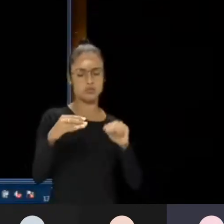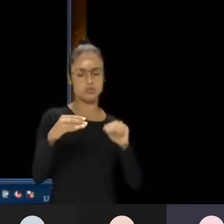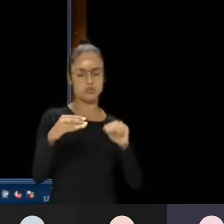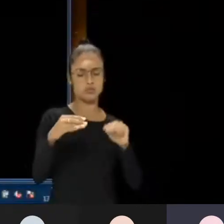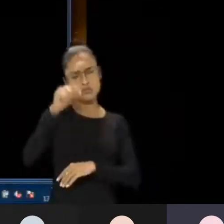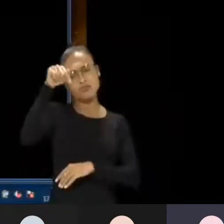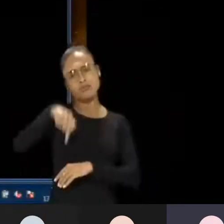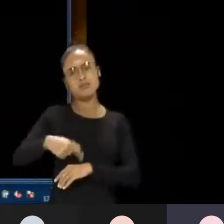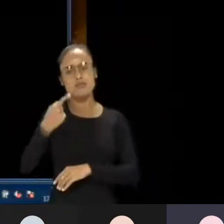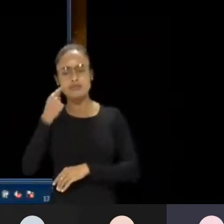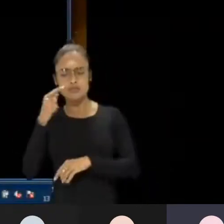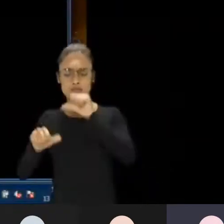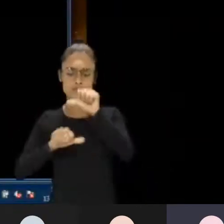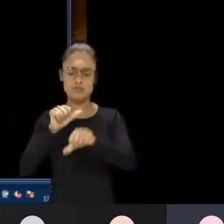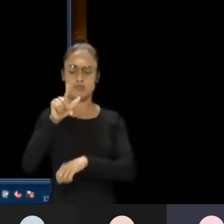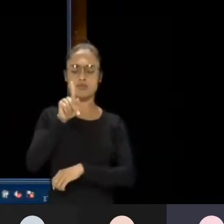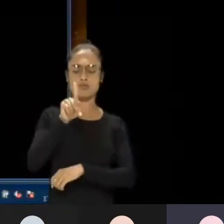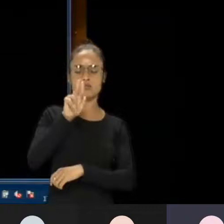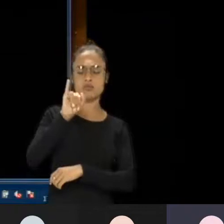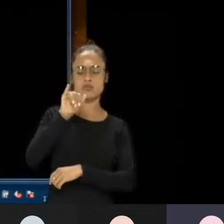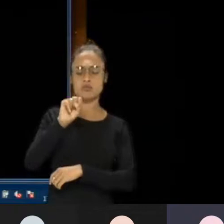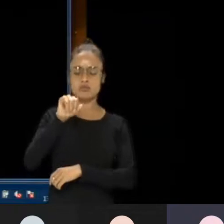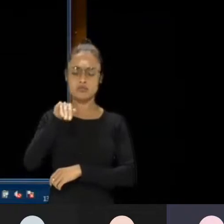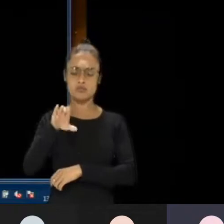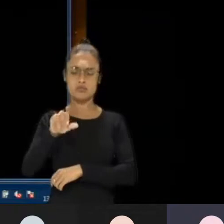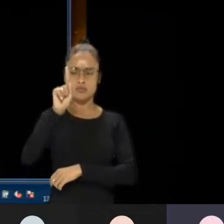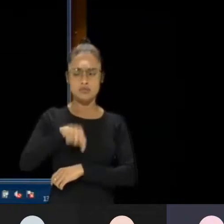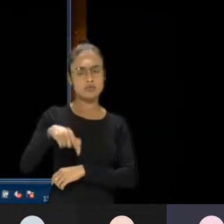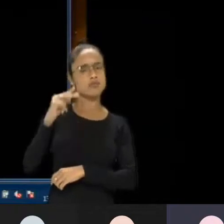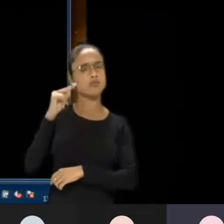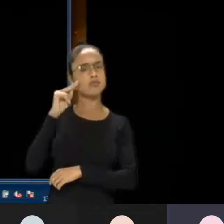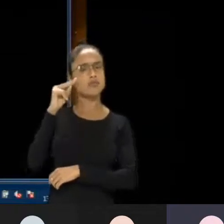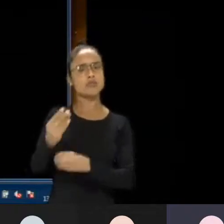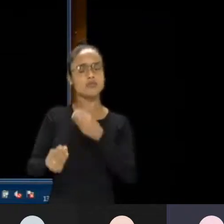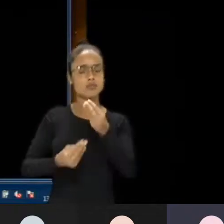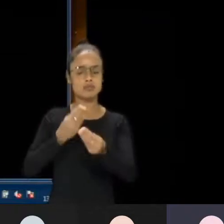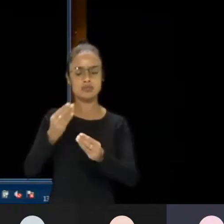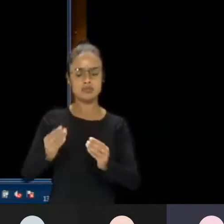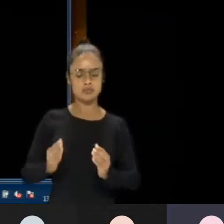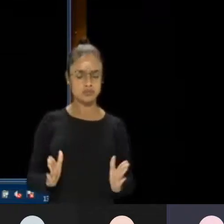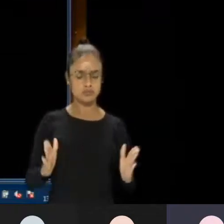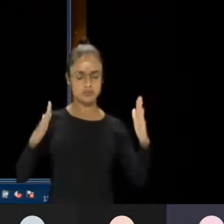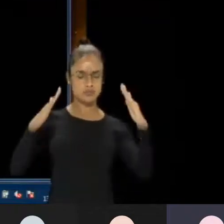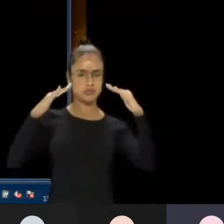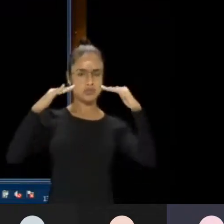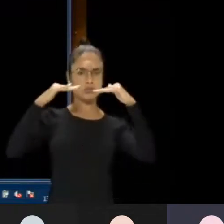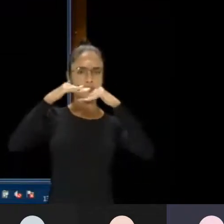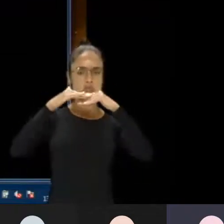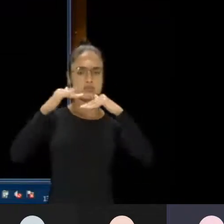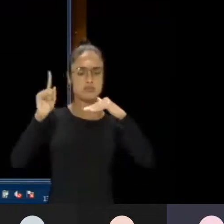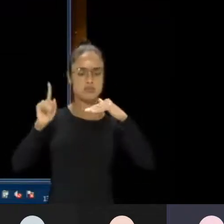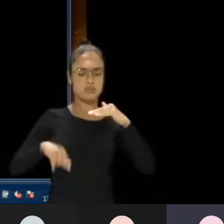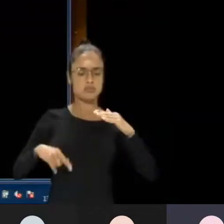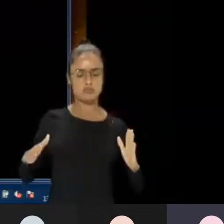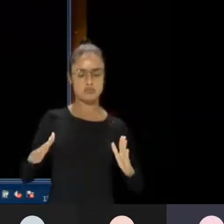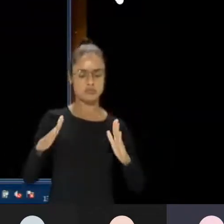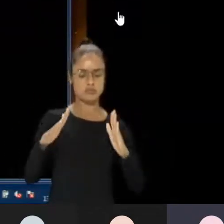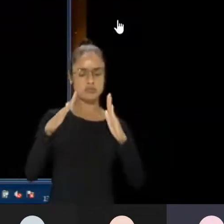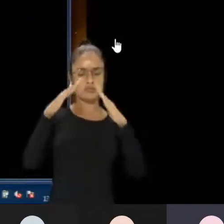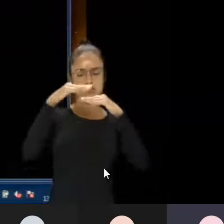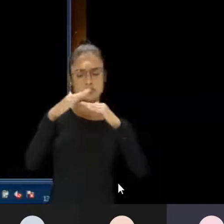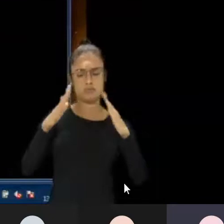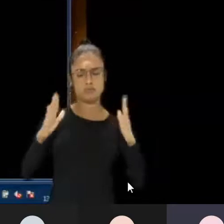mudar aqui, por exemplo, para prismas. Então aqui, ó, eu optei em mudar para prisma de base triangular,